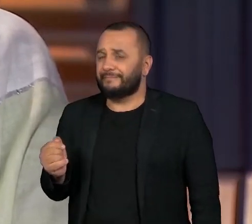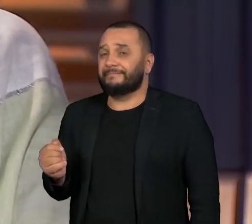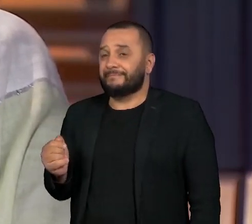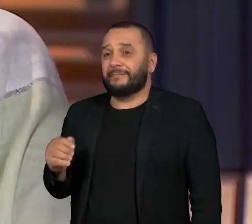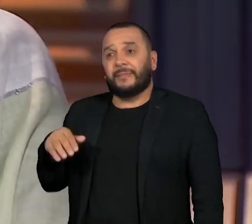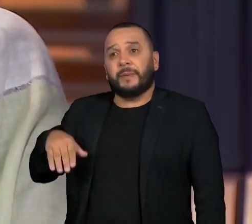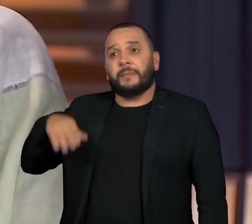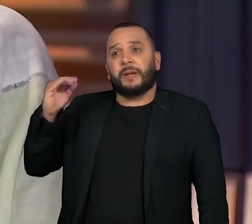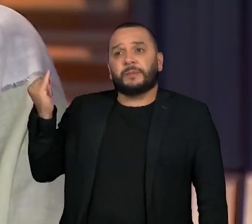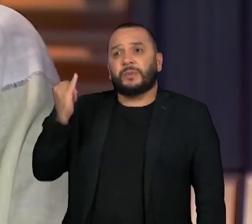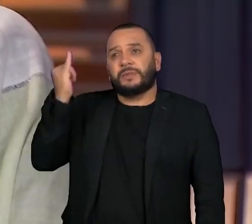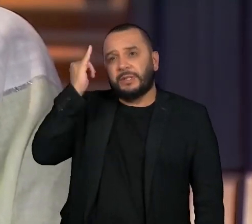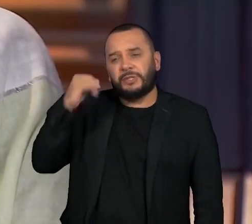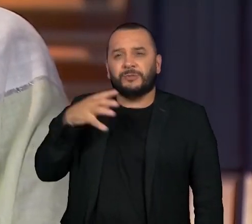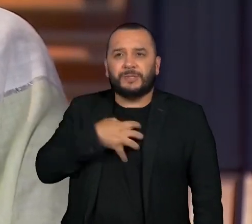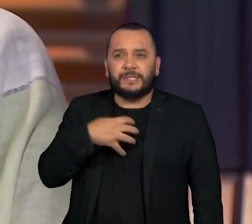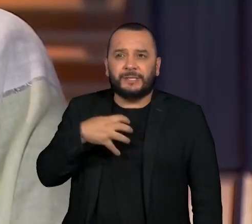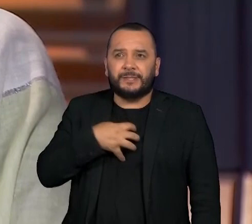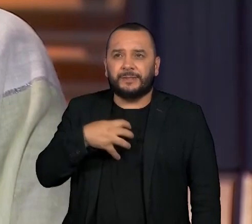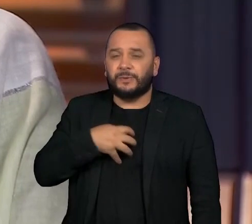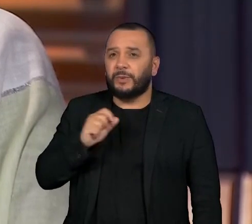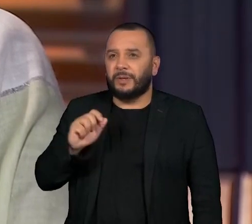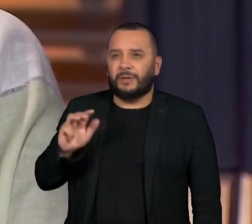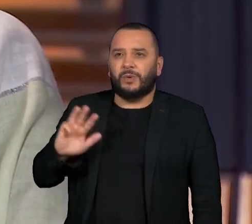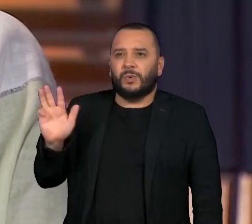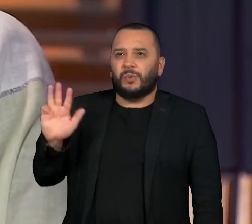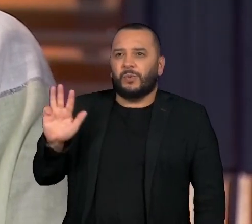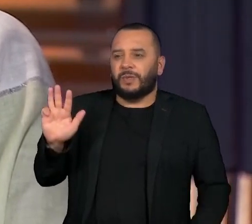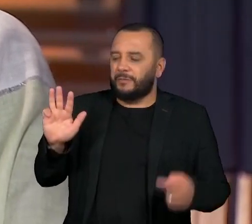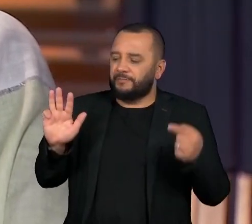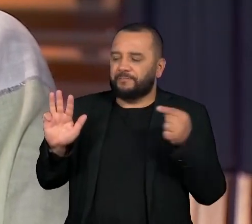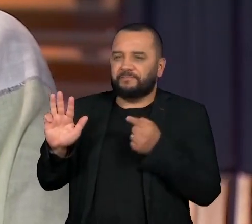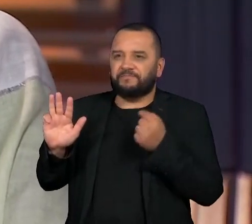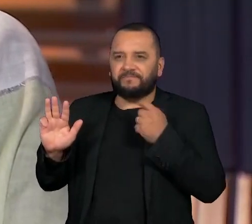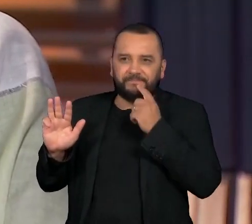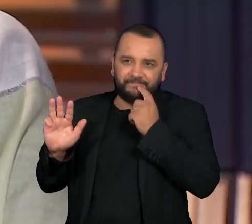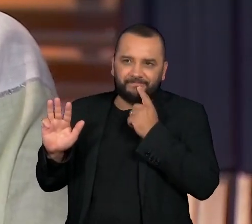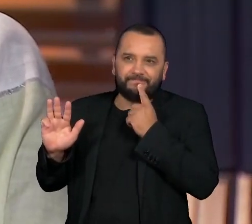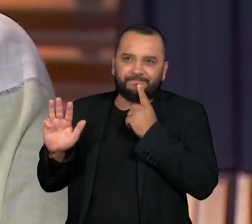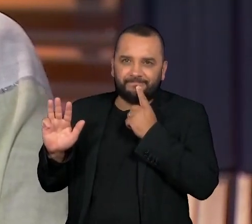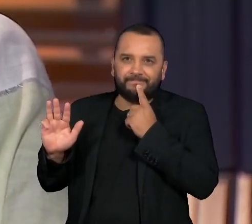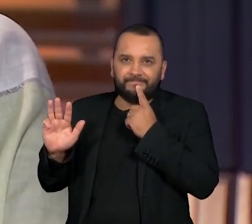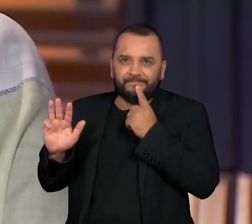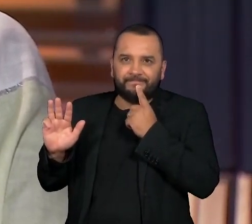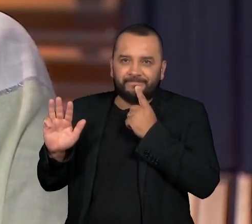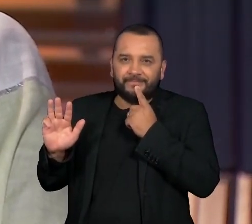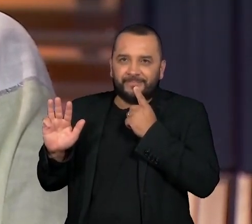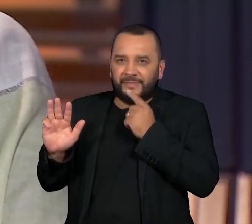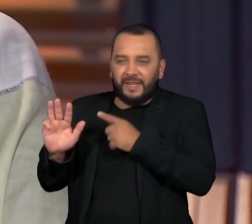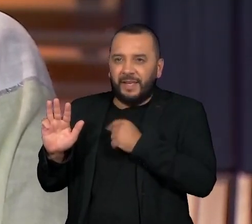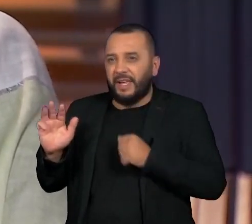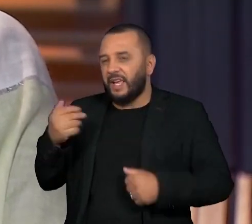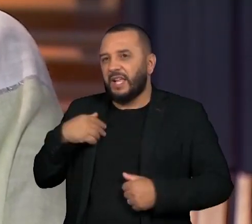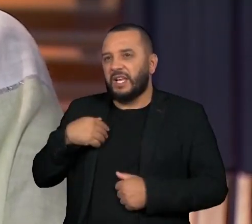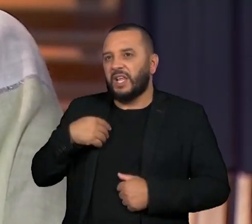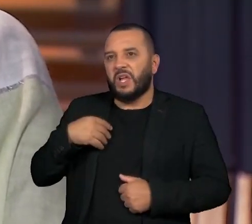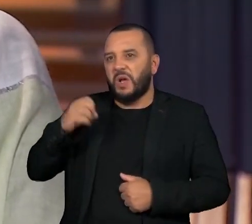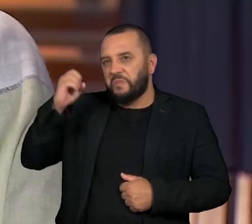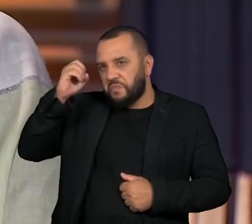eu posso dizer é que o Lula é capaz de não ser rancoroso